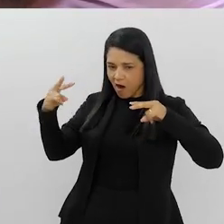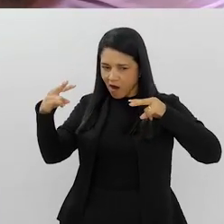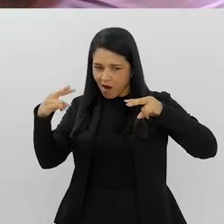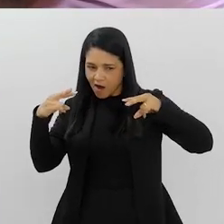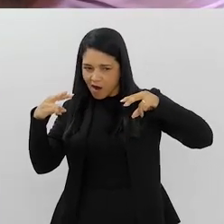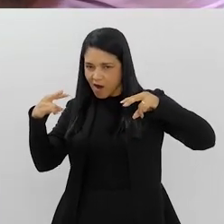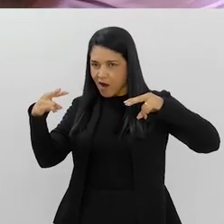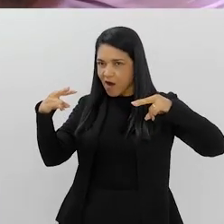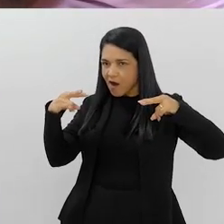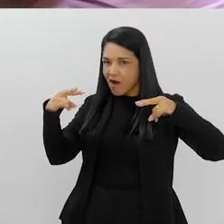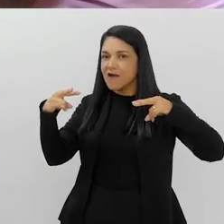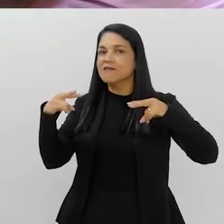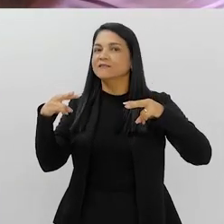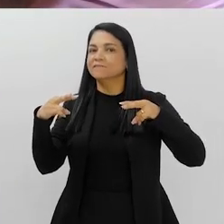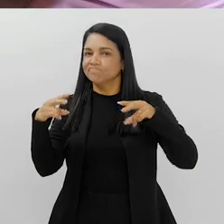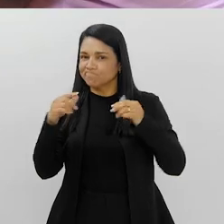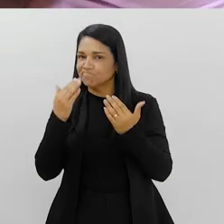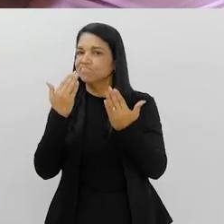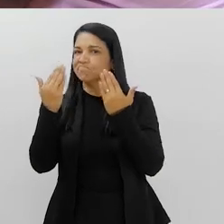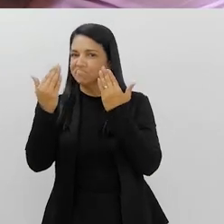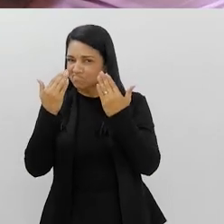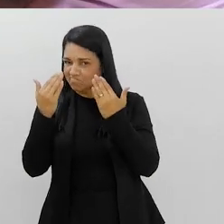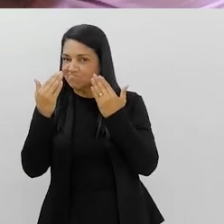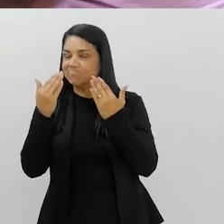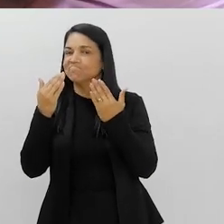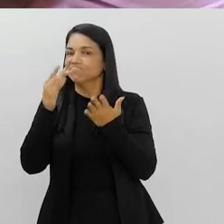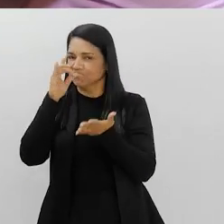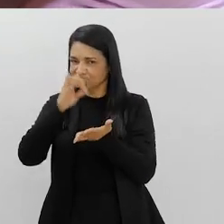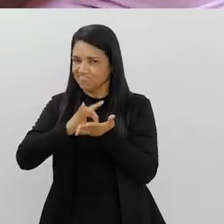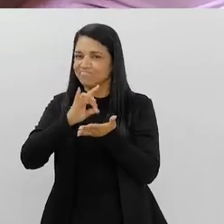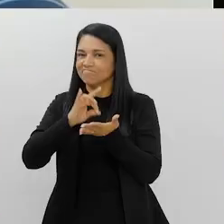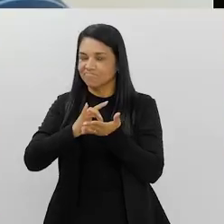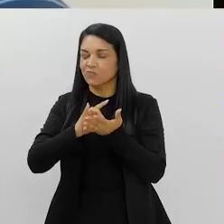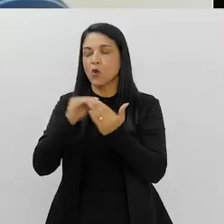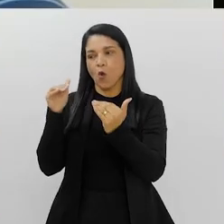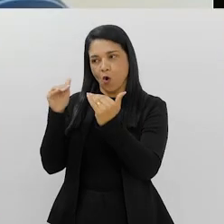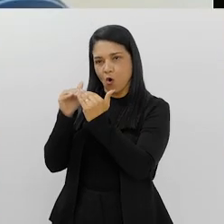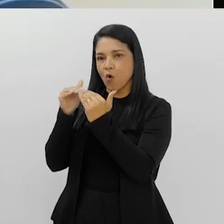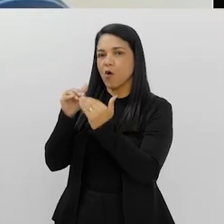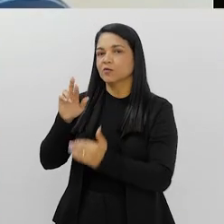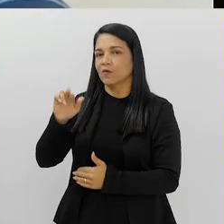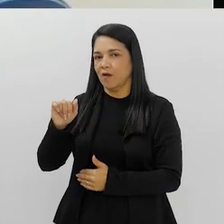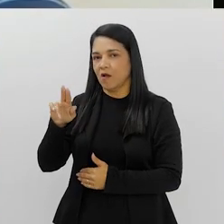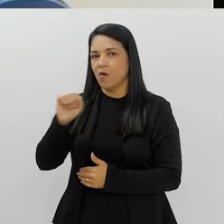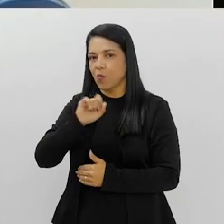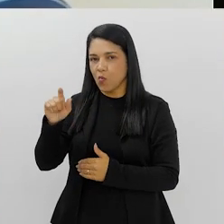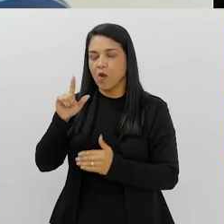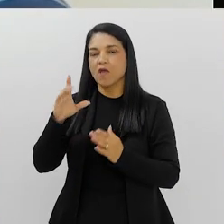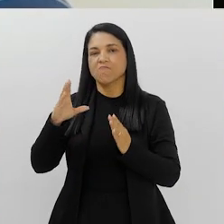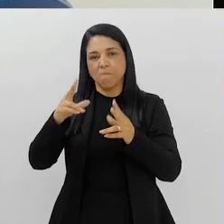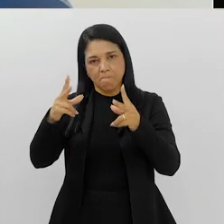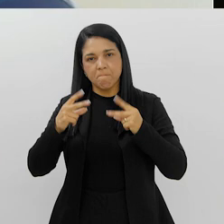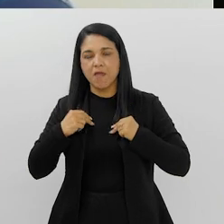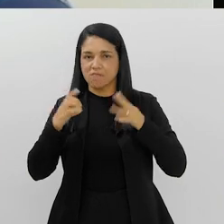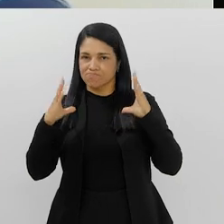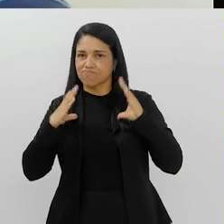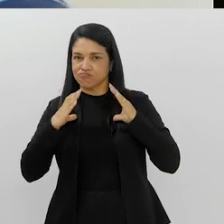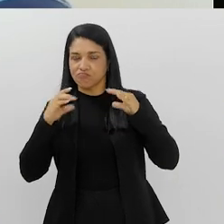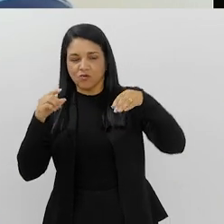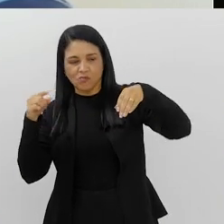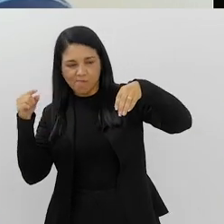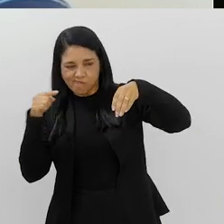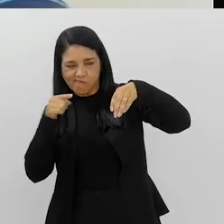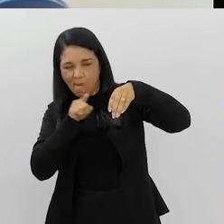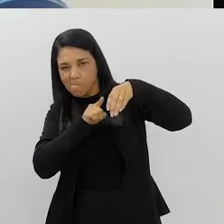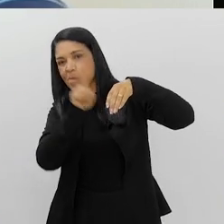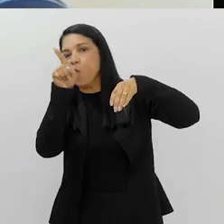acho que esse jogo psicológico também, isso pesa muito. Mas eu concordo com o Raul plenamente, eu acho que é mérito total dos goleiros quando defende o pênalti.